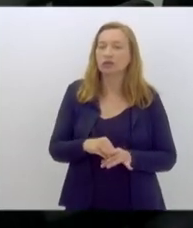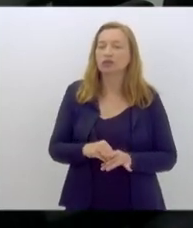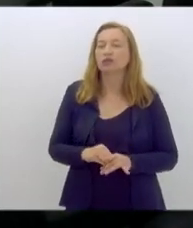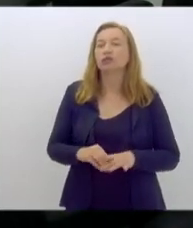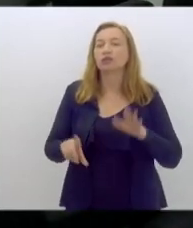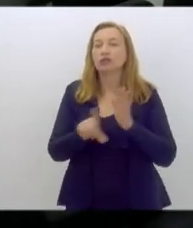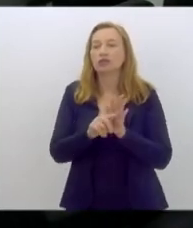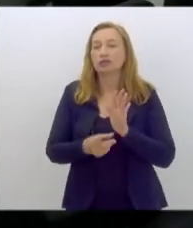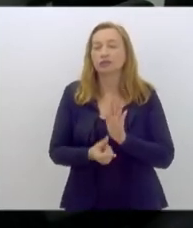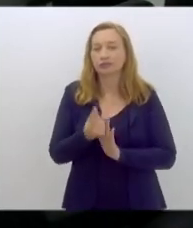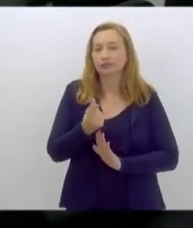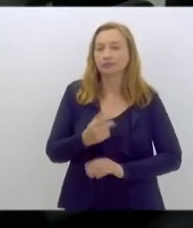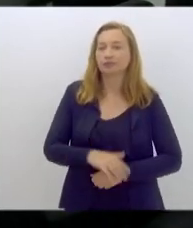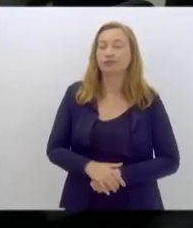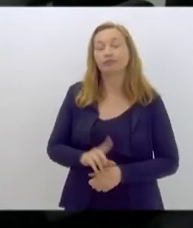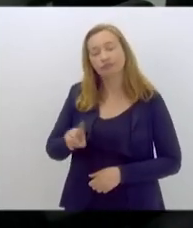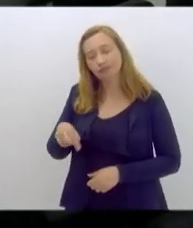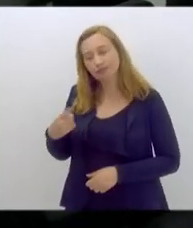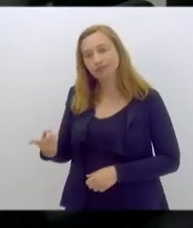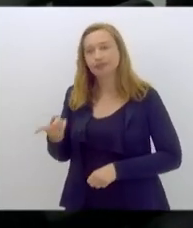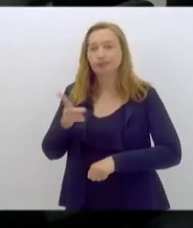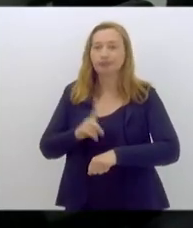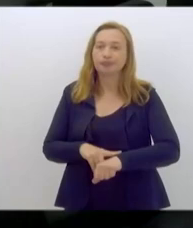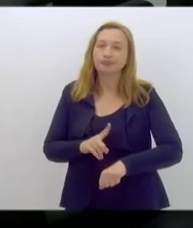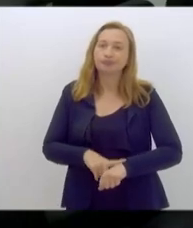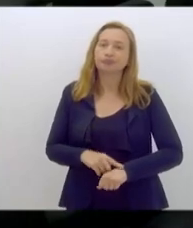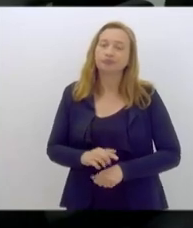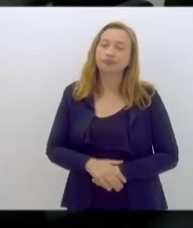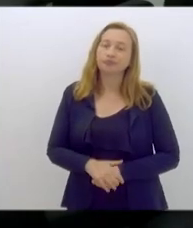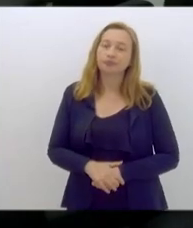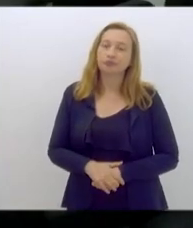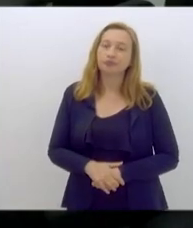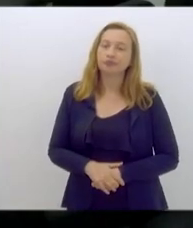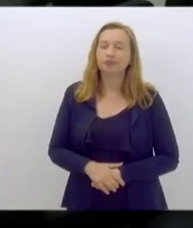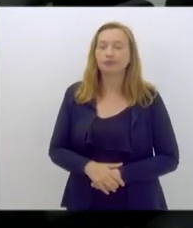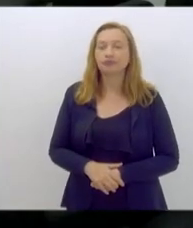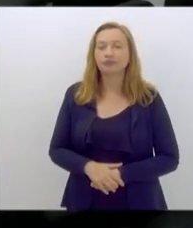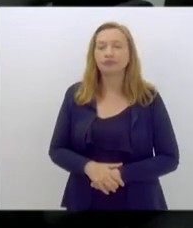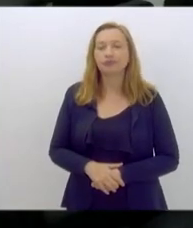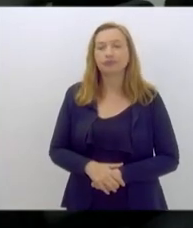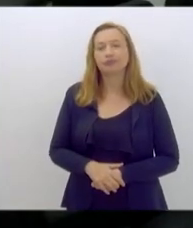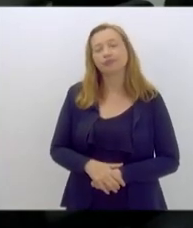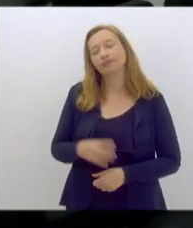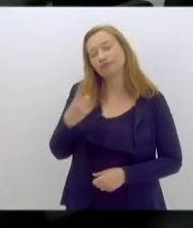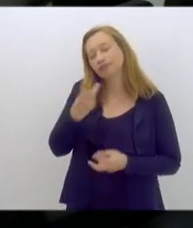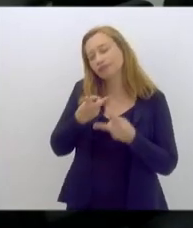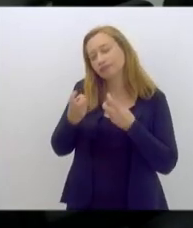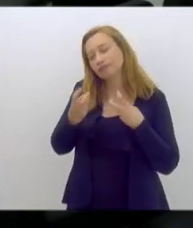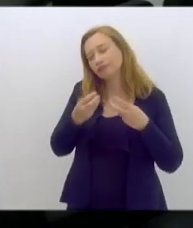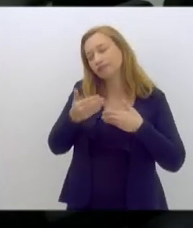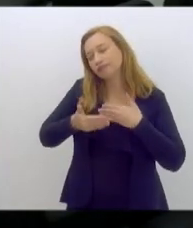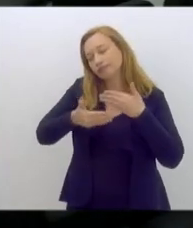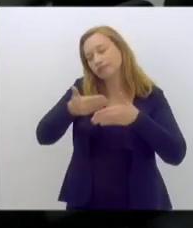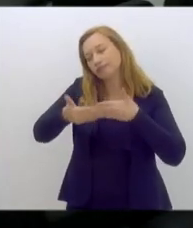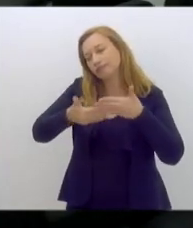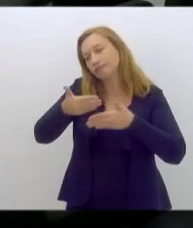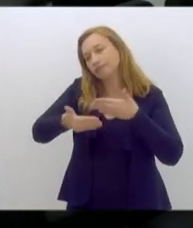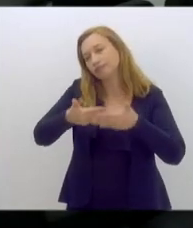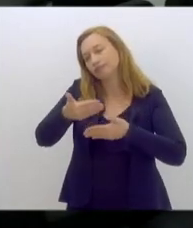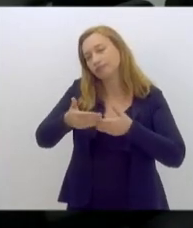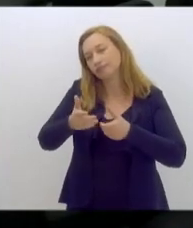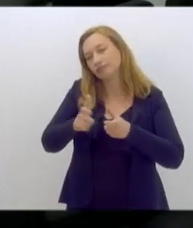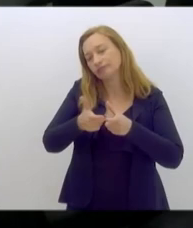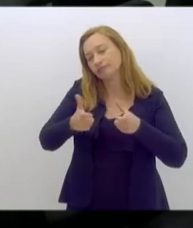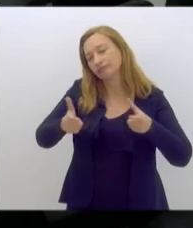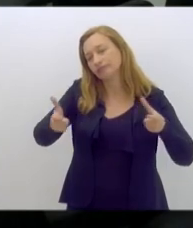pílula por outro lado a gente vem experimentando um avanço no